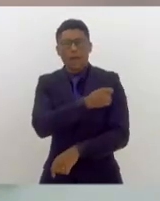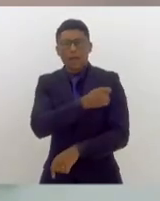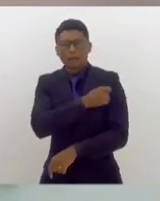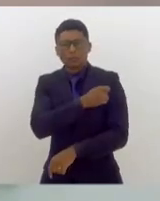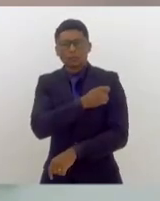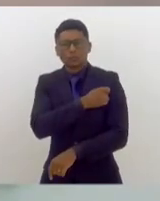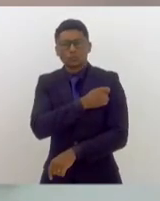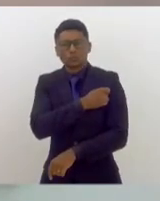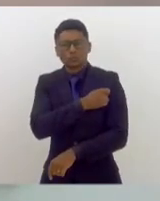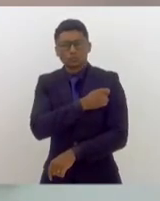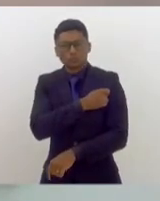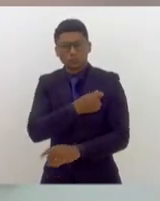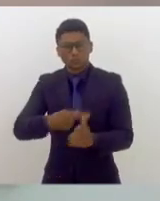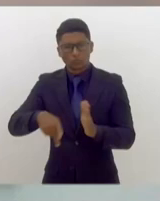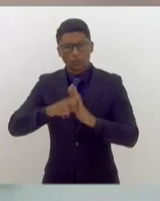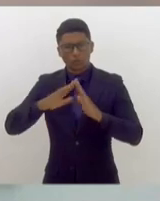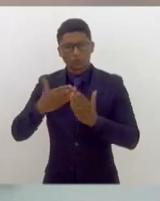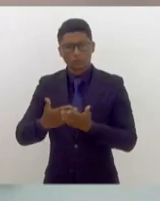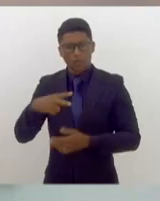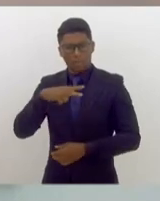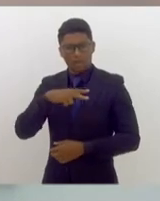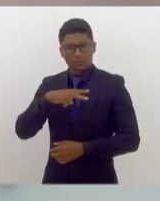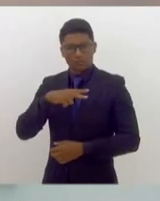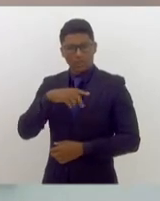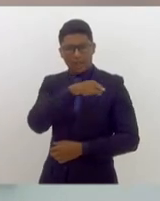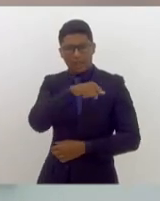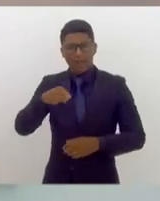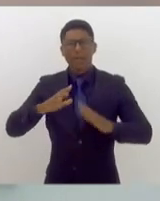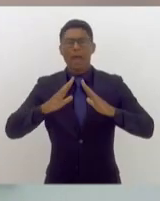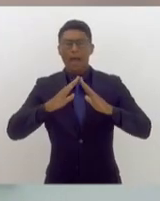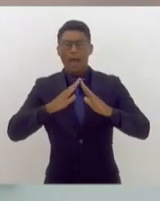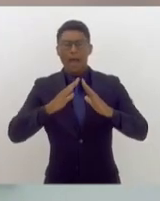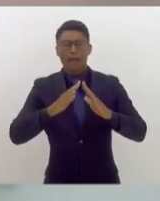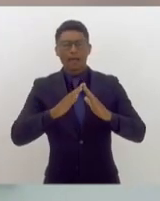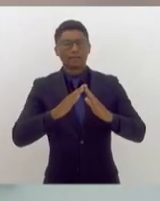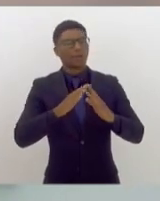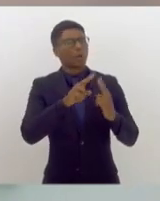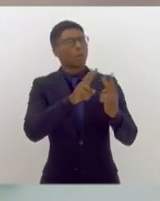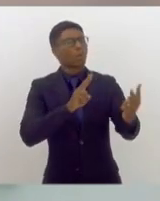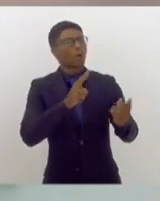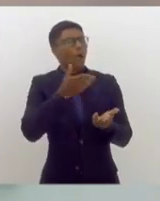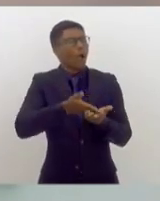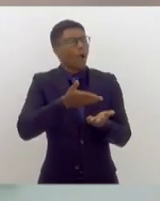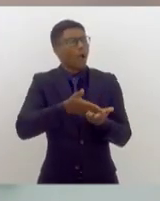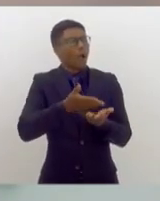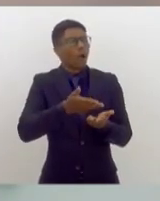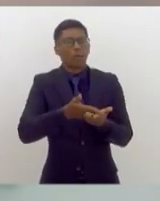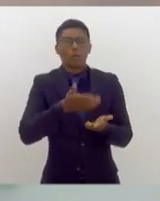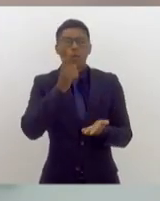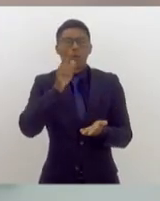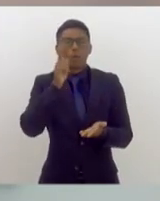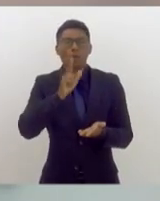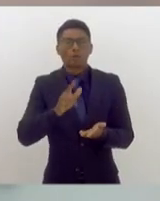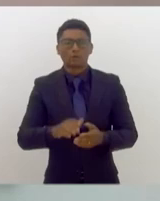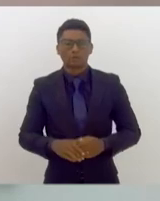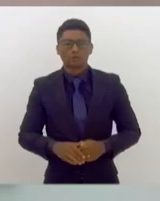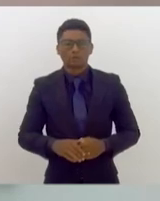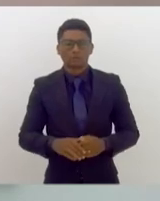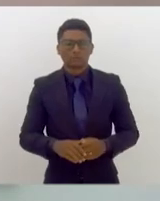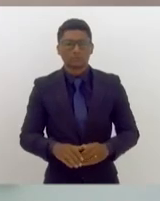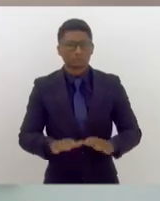com a camiseta da escola iniciando as suas aulas. E todos os professores da rede pública ou da rede privada tiveram que